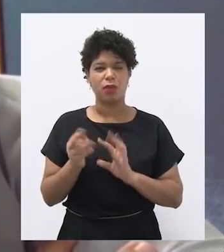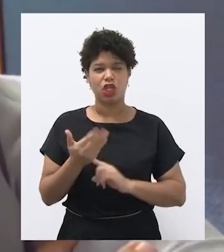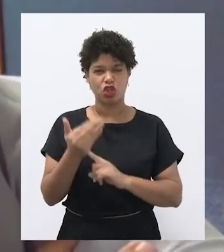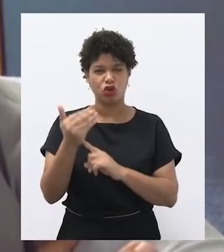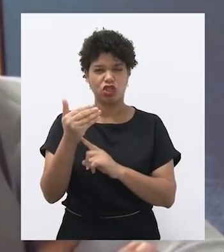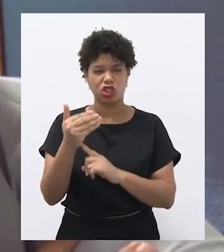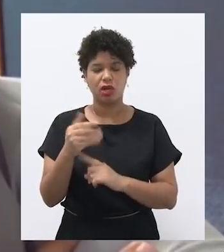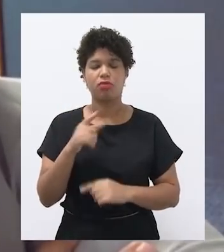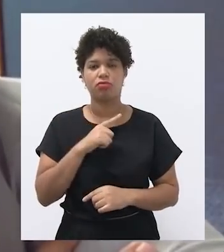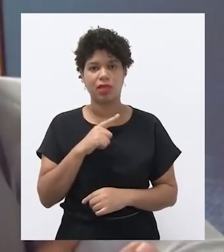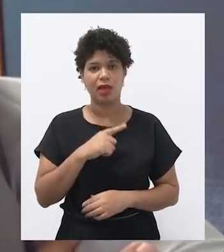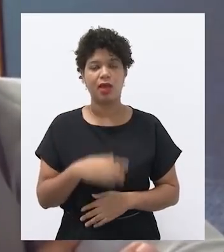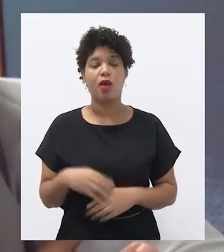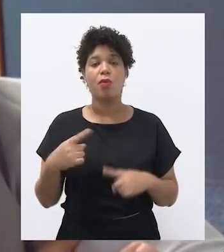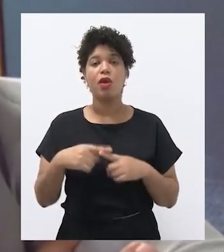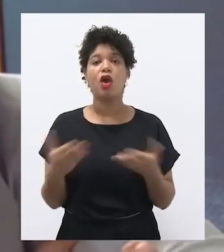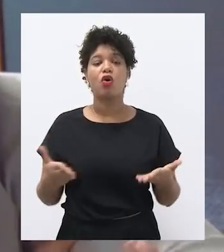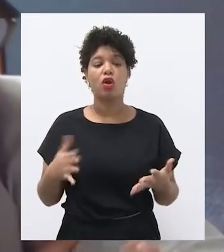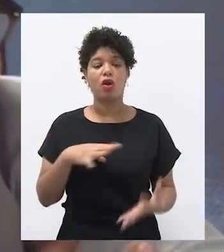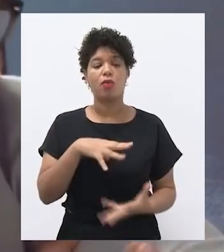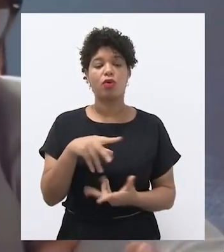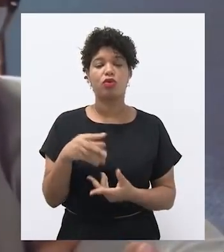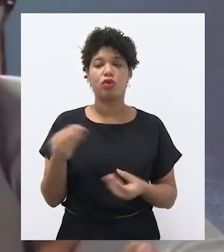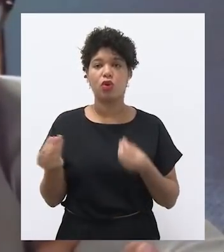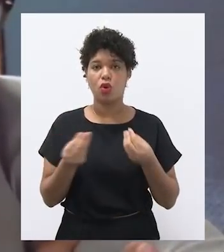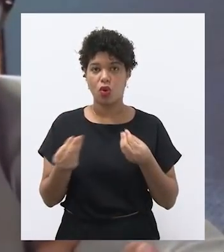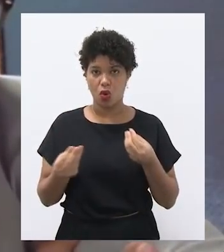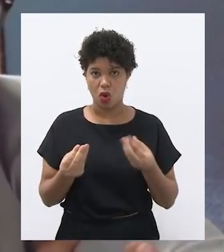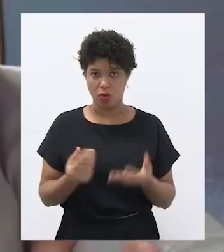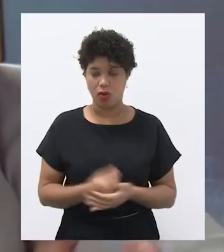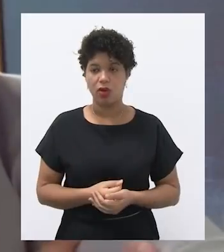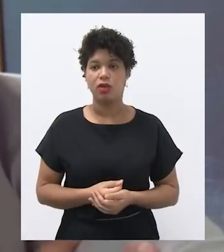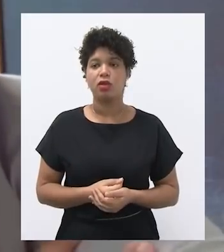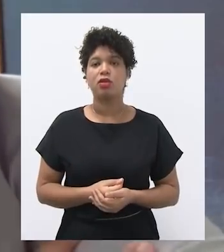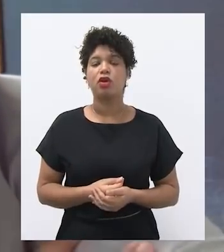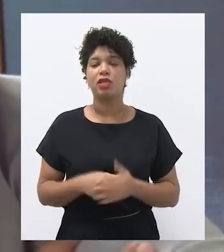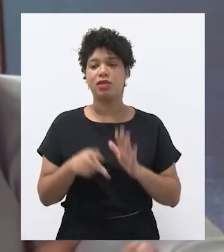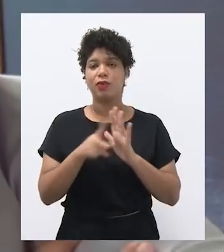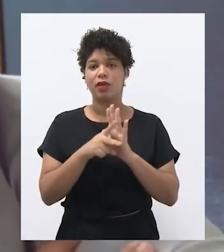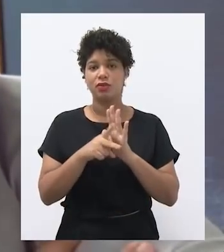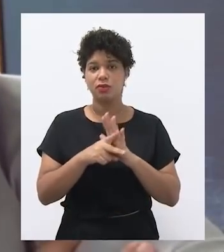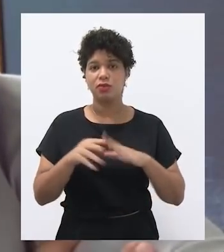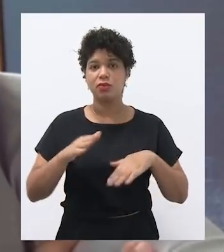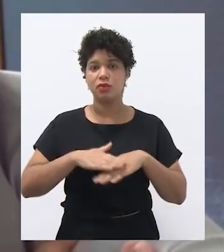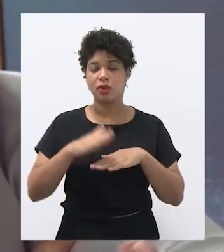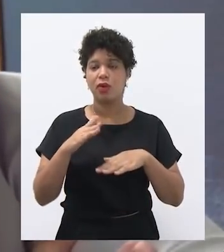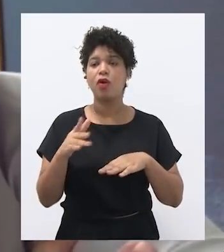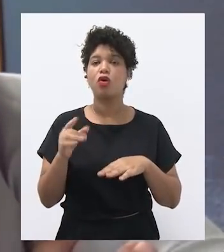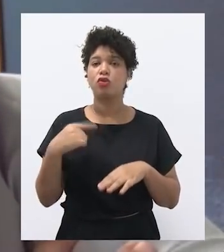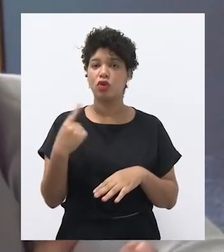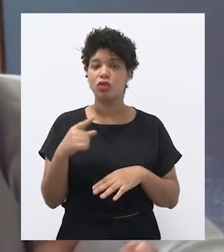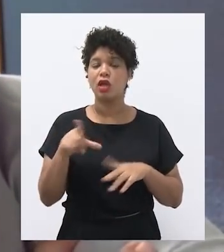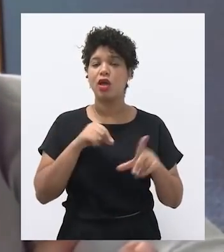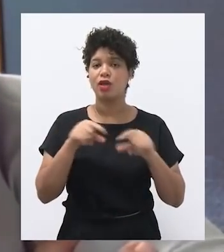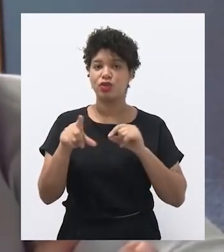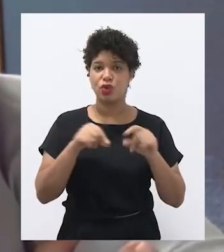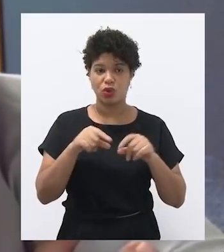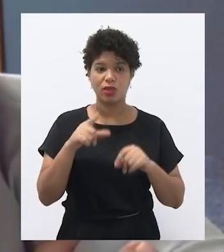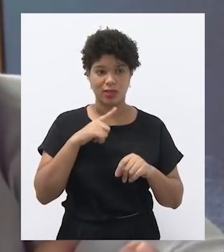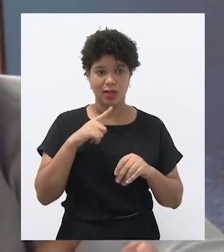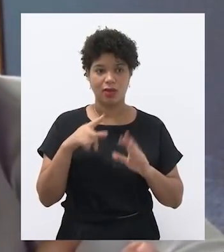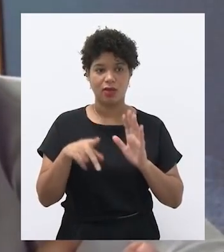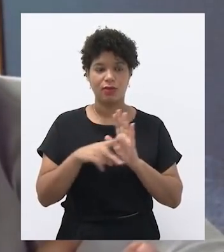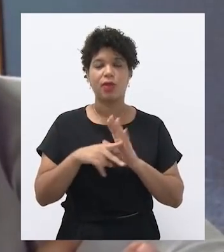Porque o que define o nosso mundo hoje são os algoritmos. As escolhas que eles propõem para